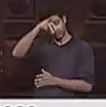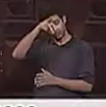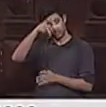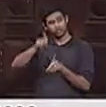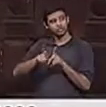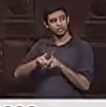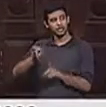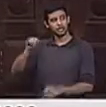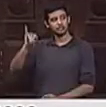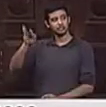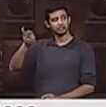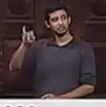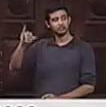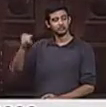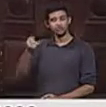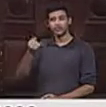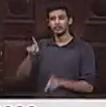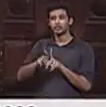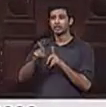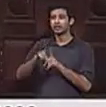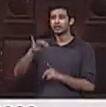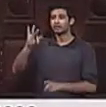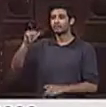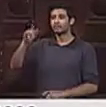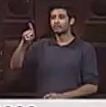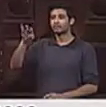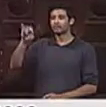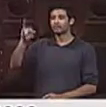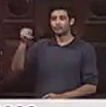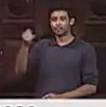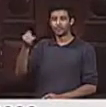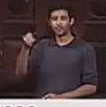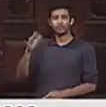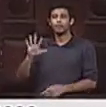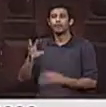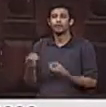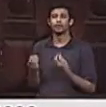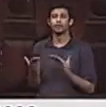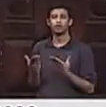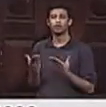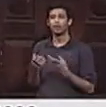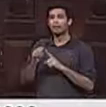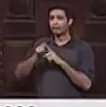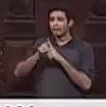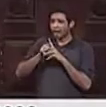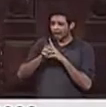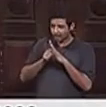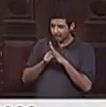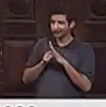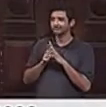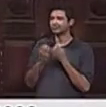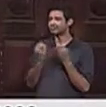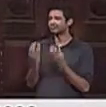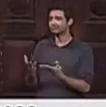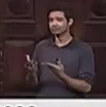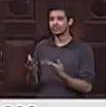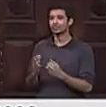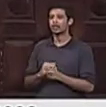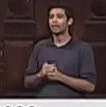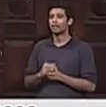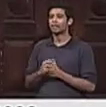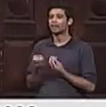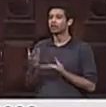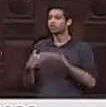Fundação CCERJ e para a FAPERJ, de modo que, mensalmente, sob a forma de duodécimos, esses repasses